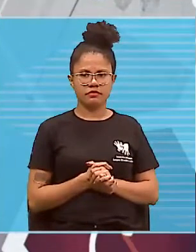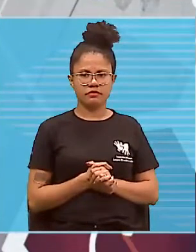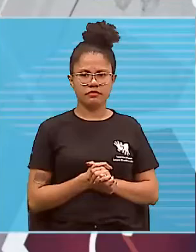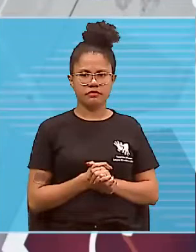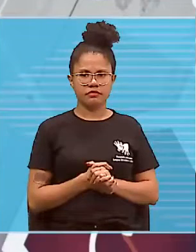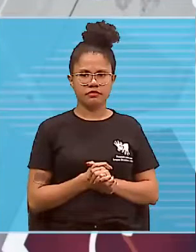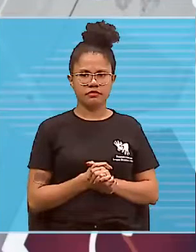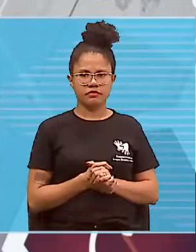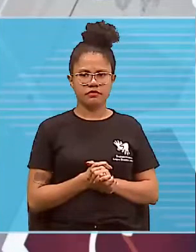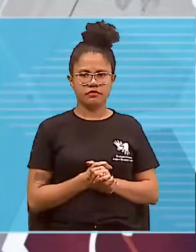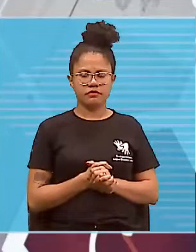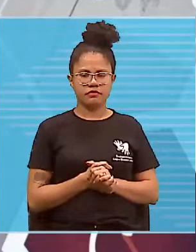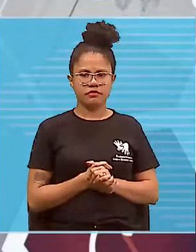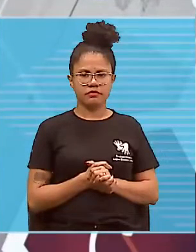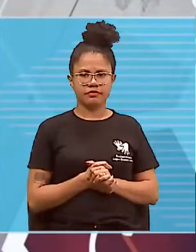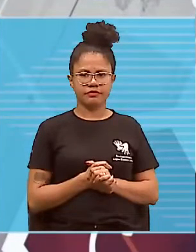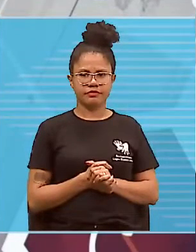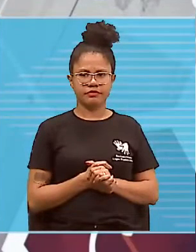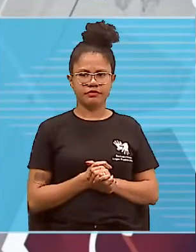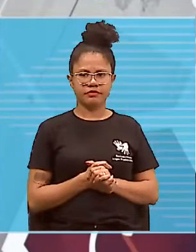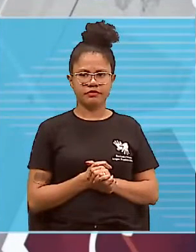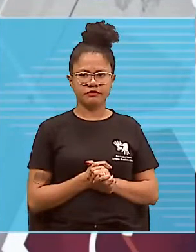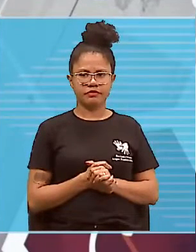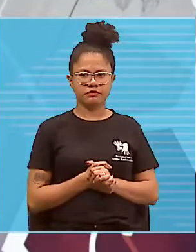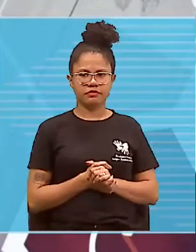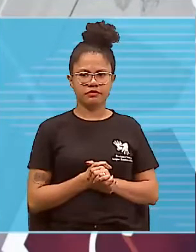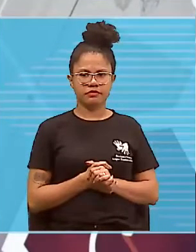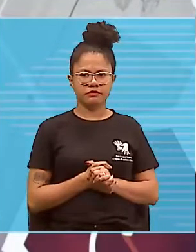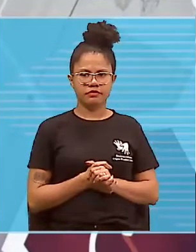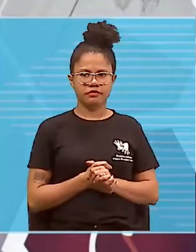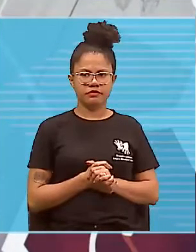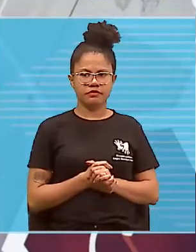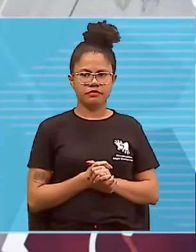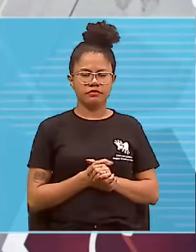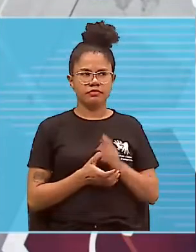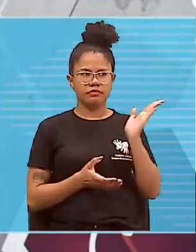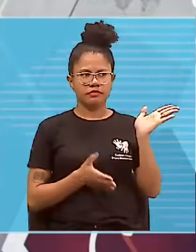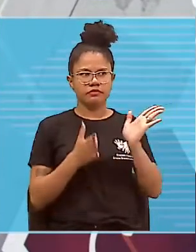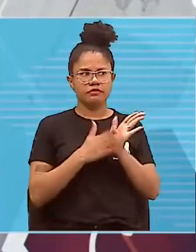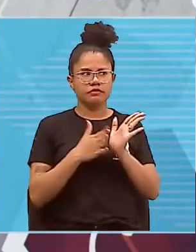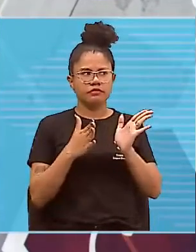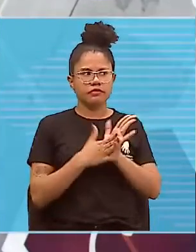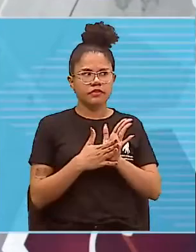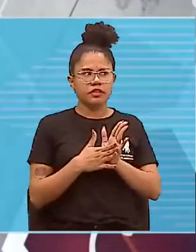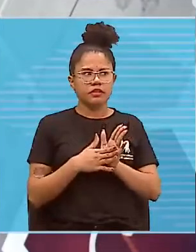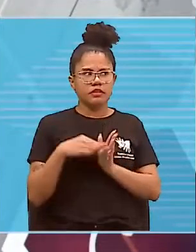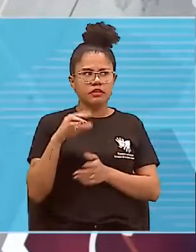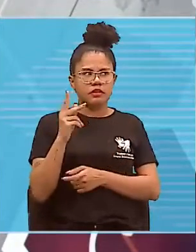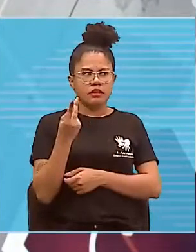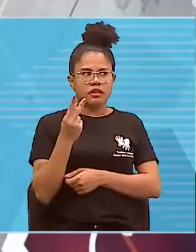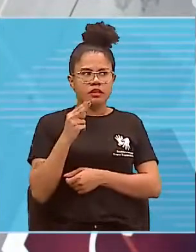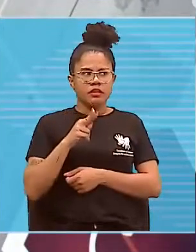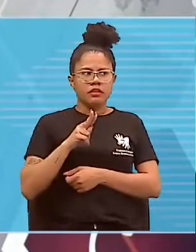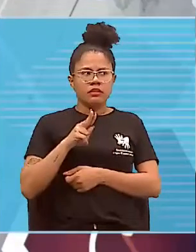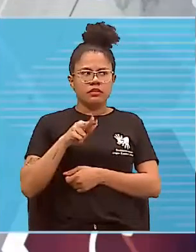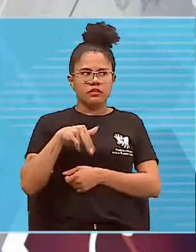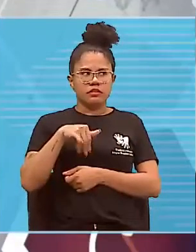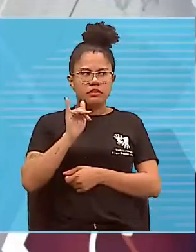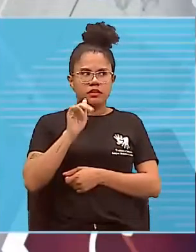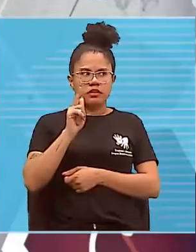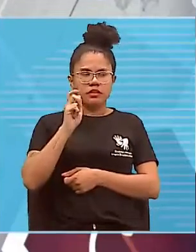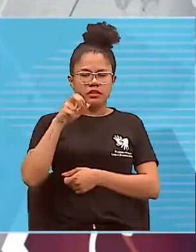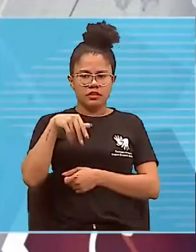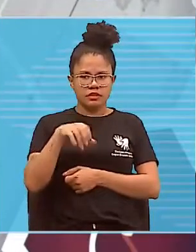da teoria corpuscular da luz foi esse o questionamento que Higgs Ele propôs tá